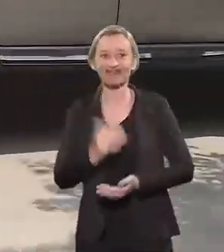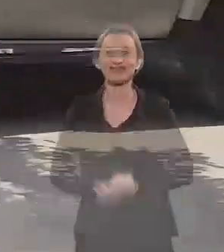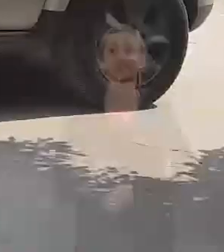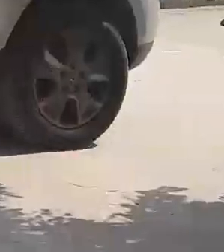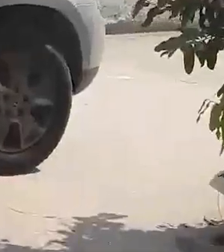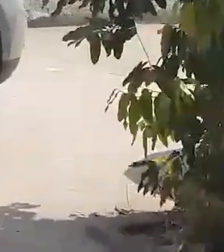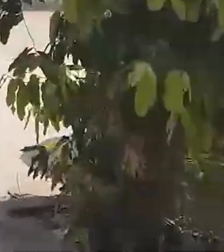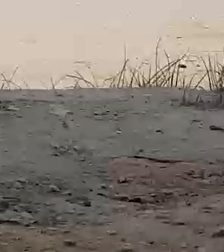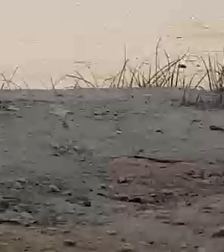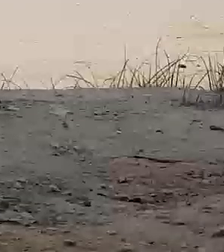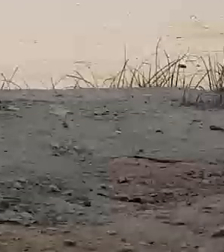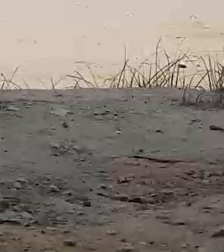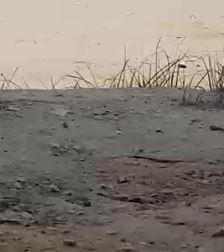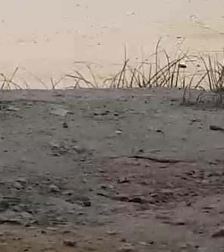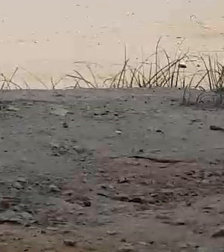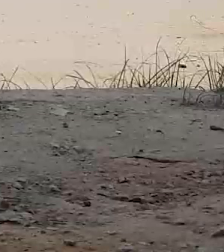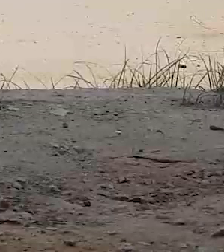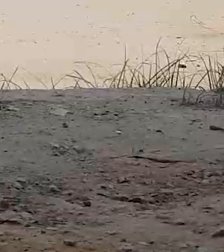história.